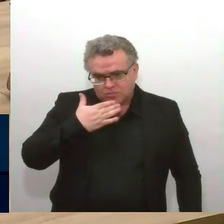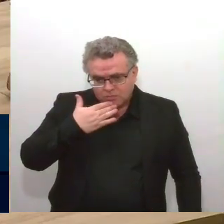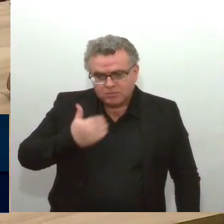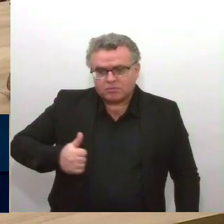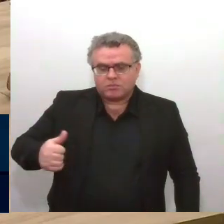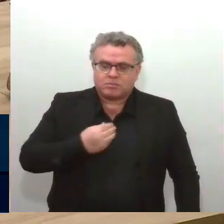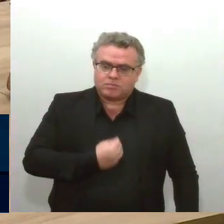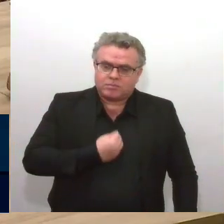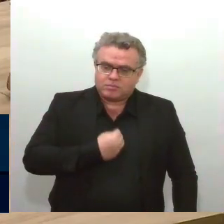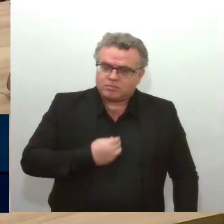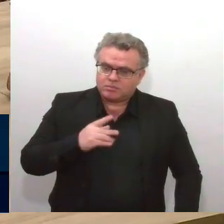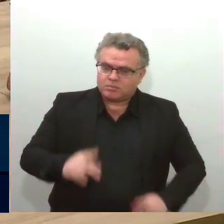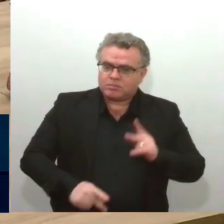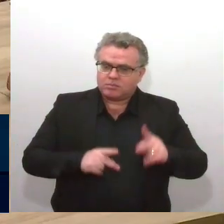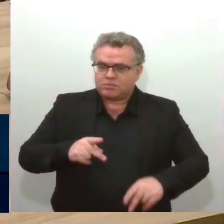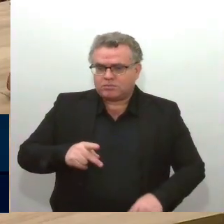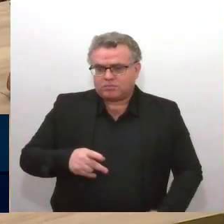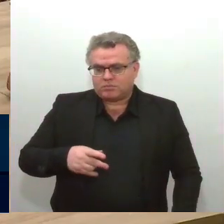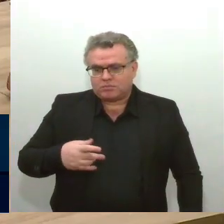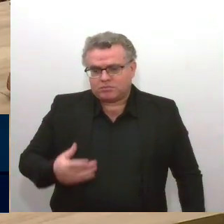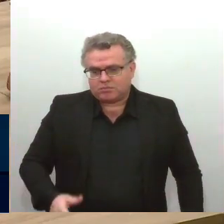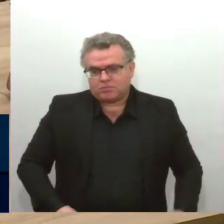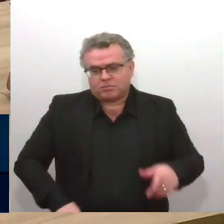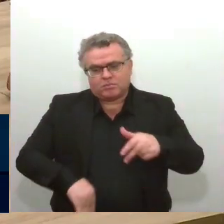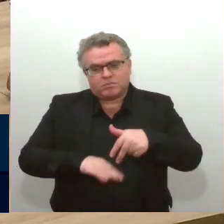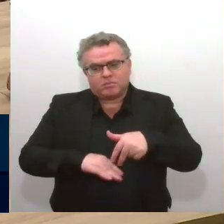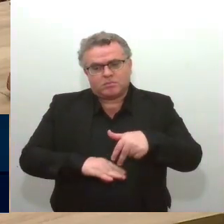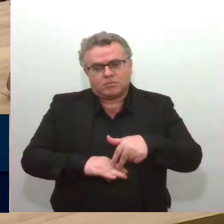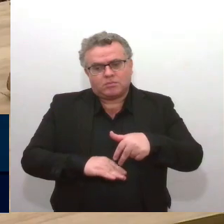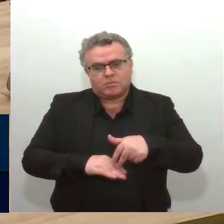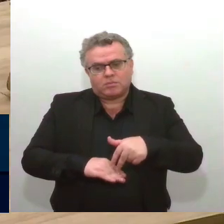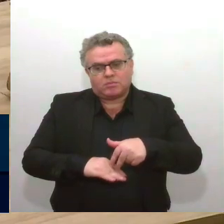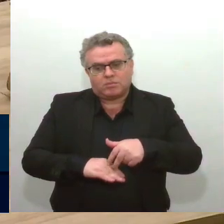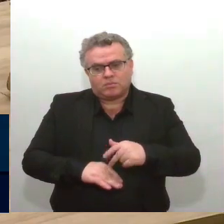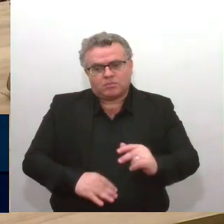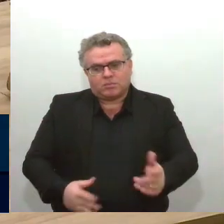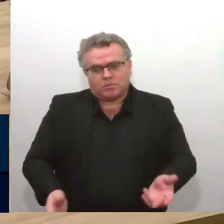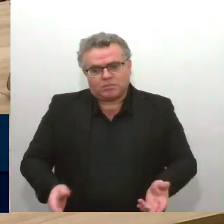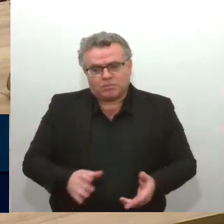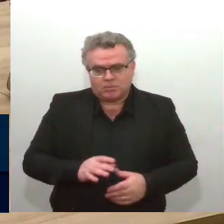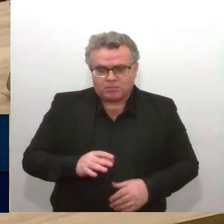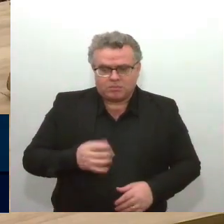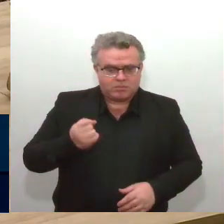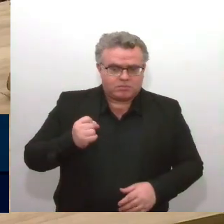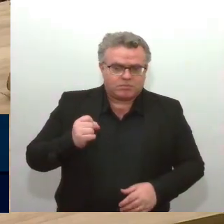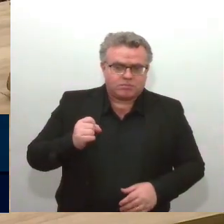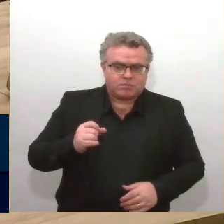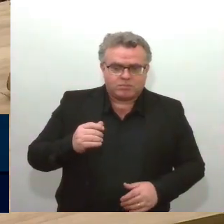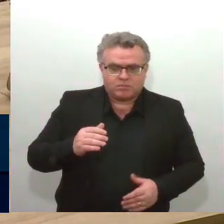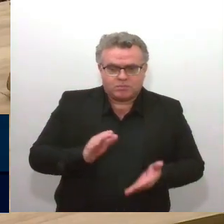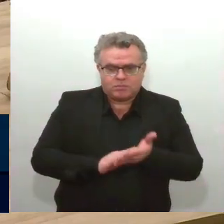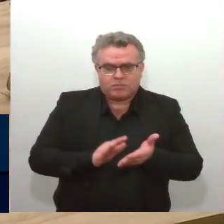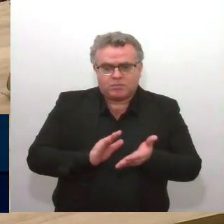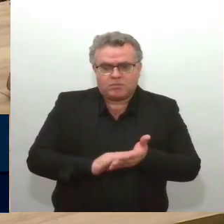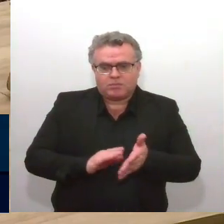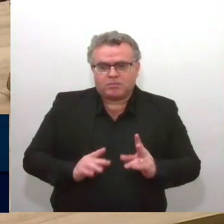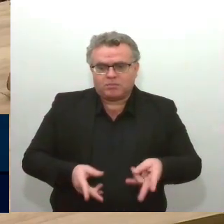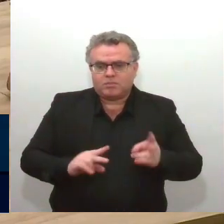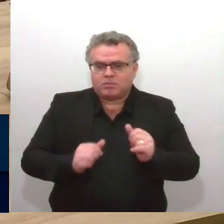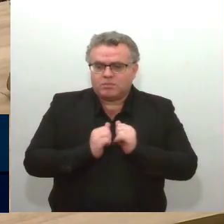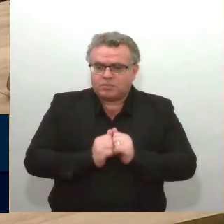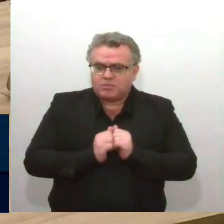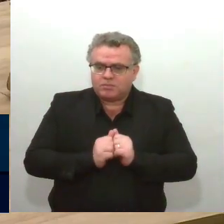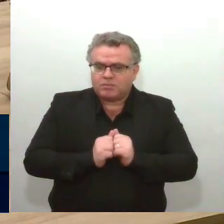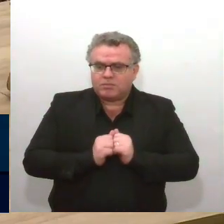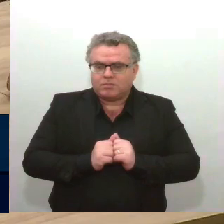mais desfavorecida economicamente no nosso Estado então bem vamos continuar aqui né na resistência Na